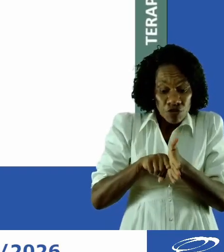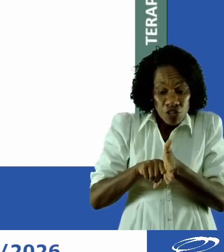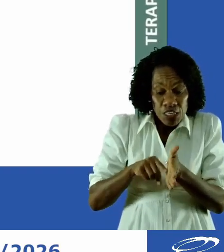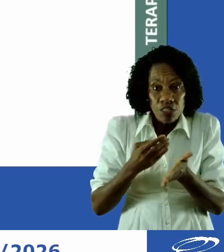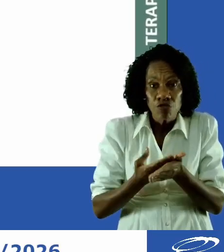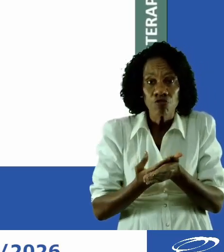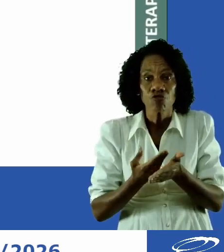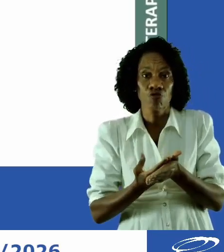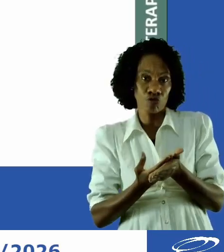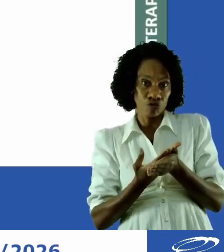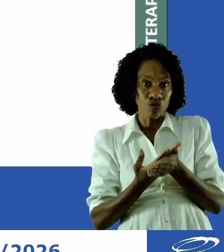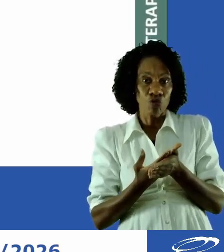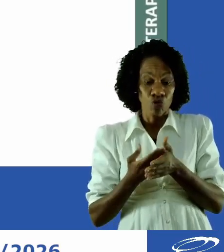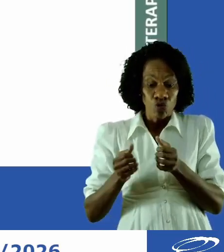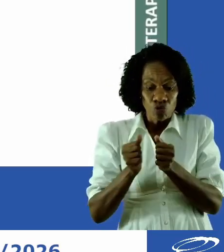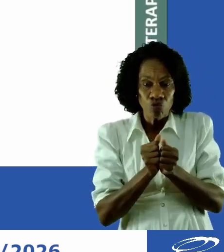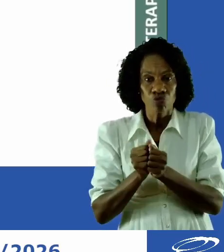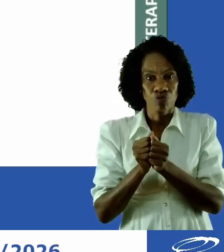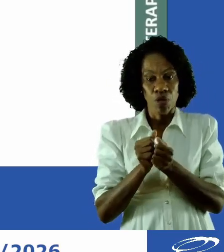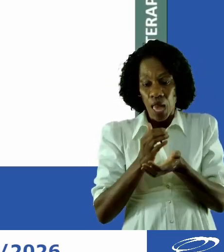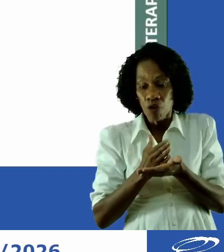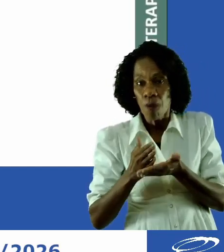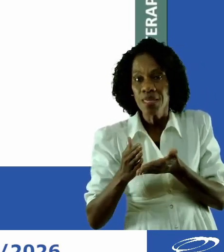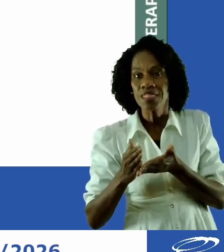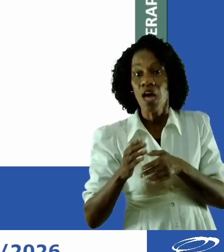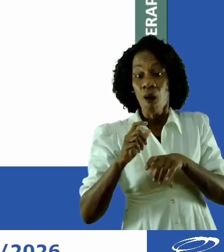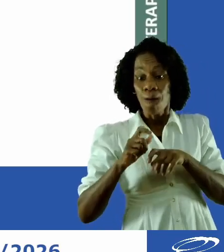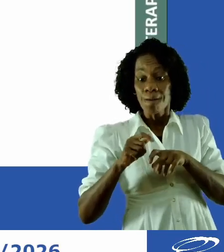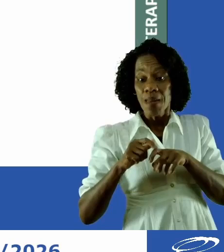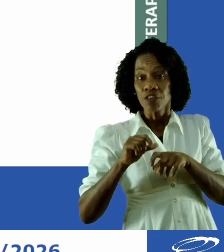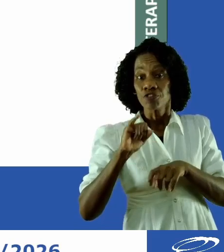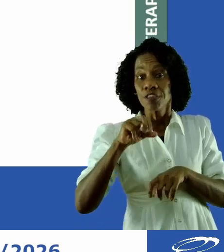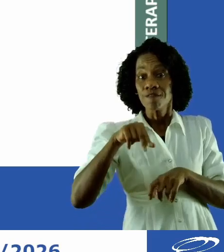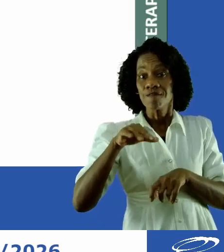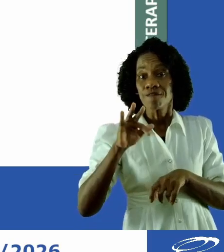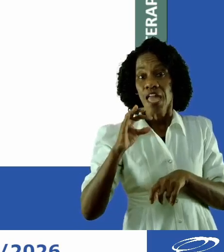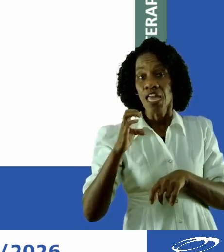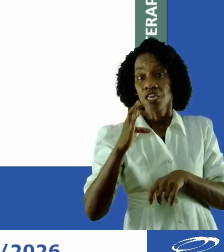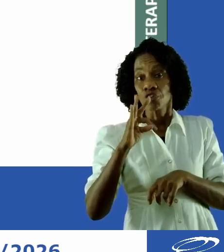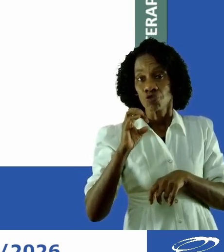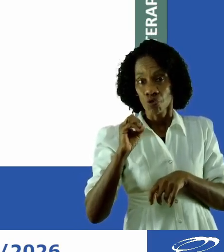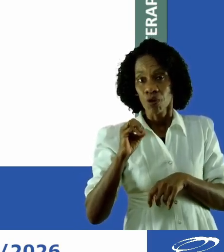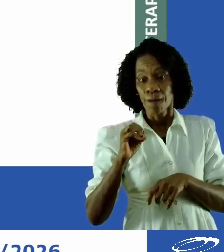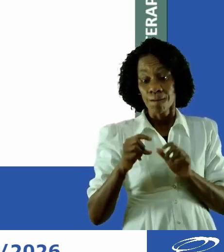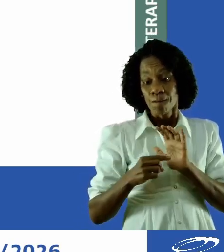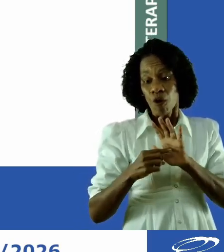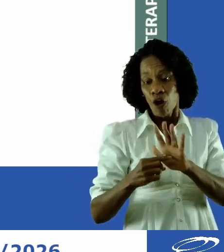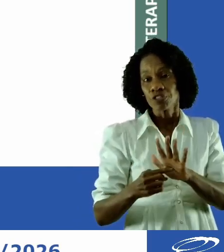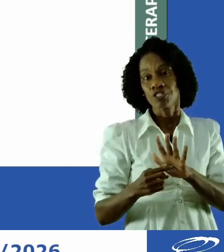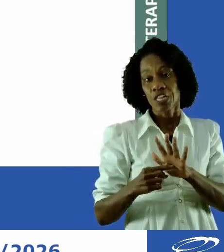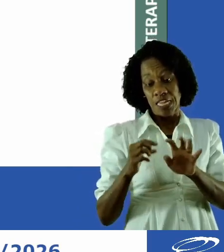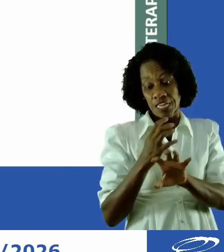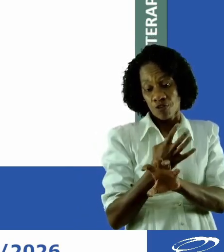ortopédico em conjunto. E a partir daí, o infectologista produz esse tipo de informação. A matriz óssea não é a